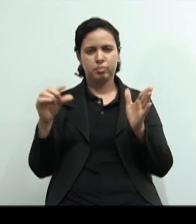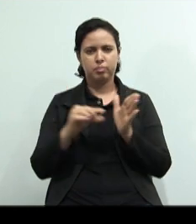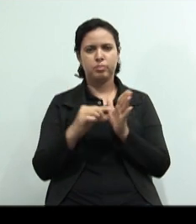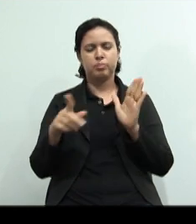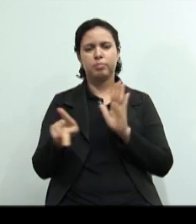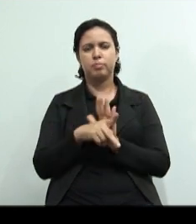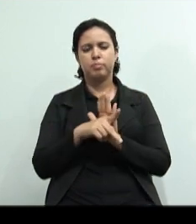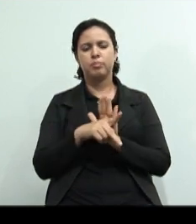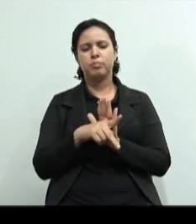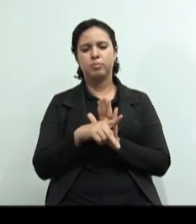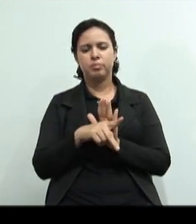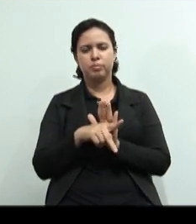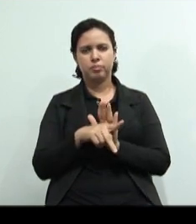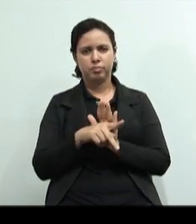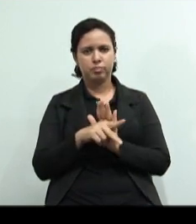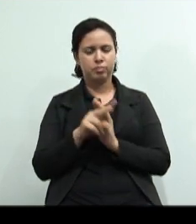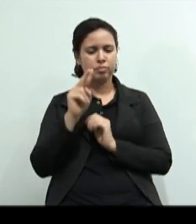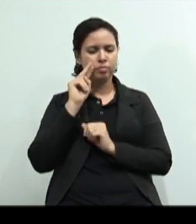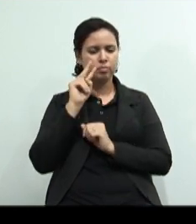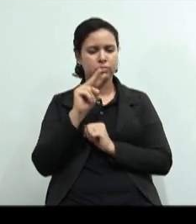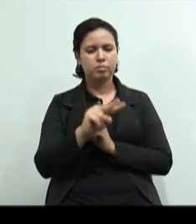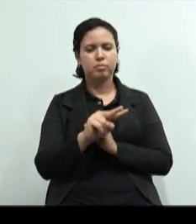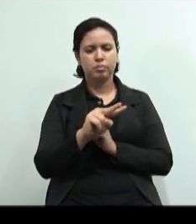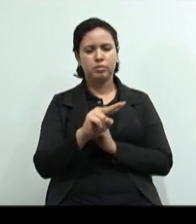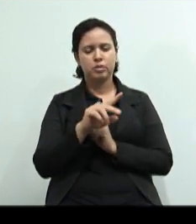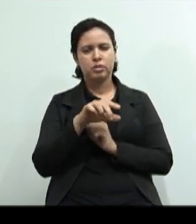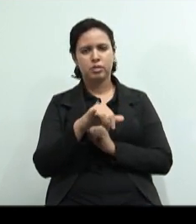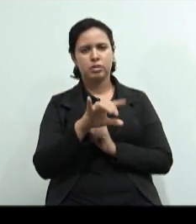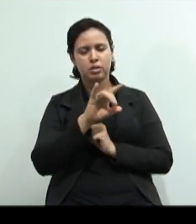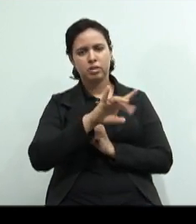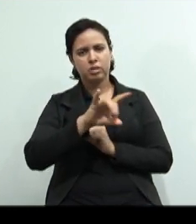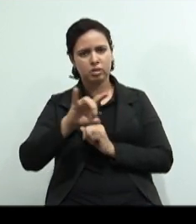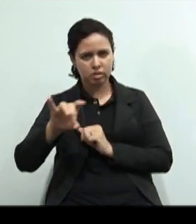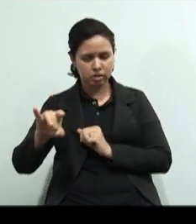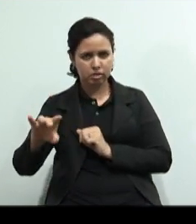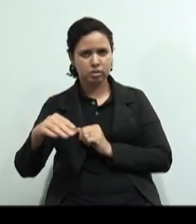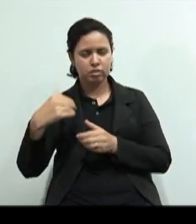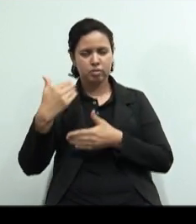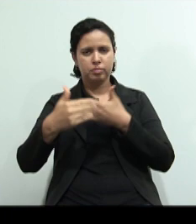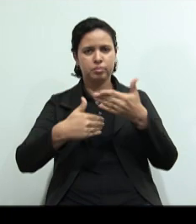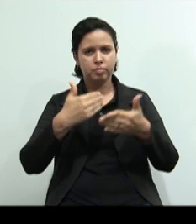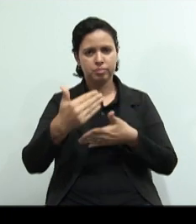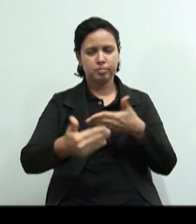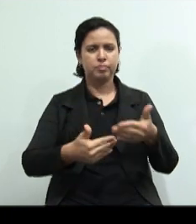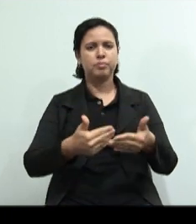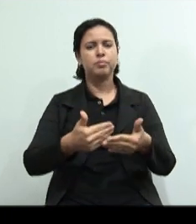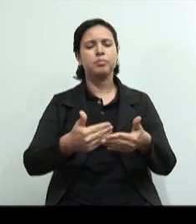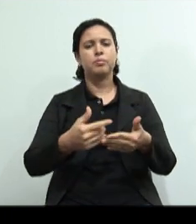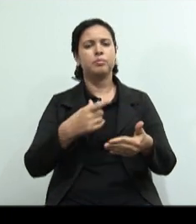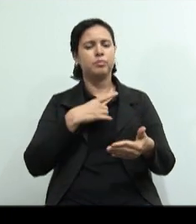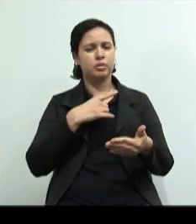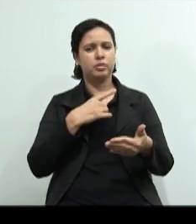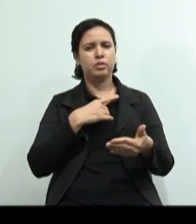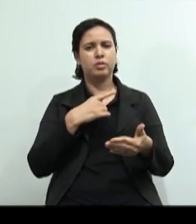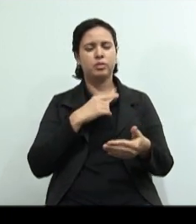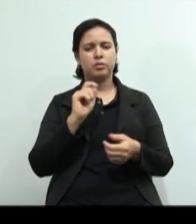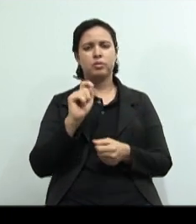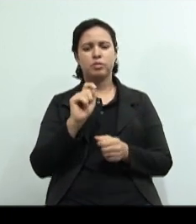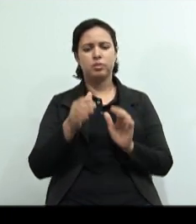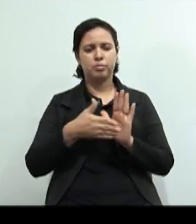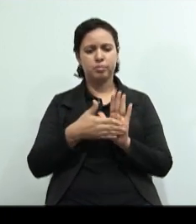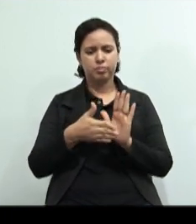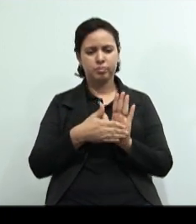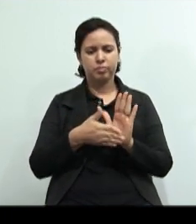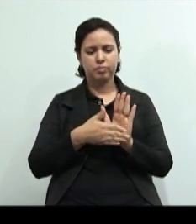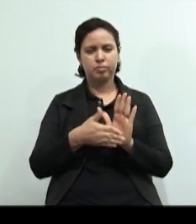próprias para verificar se cada processo cumpre aquilo que foi